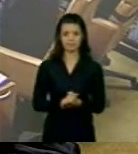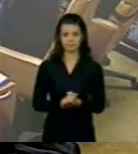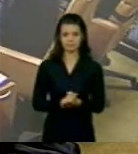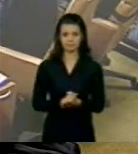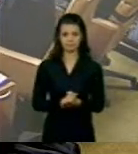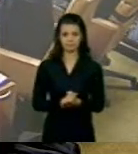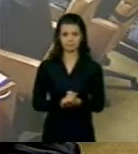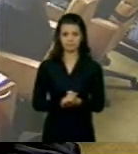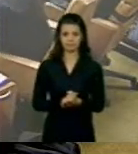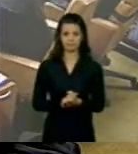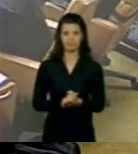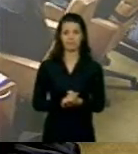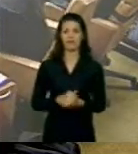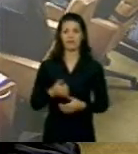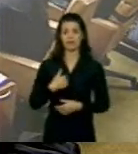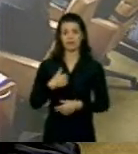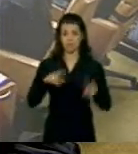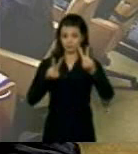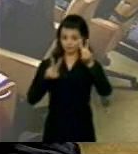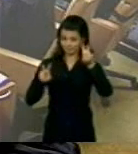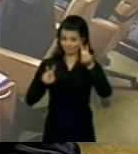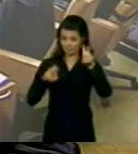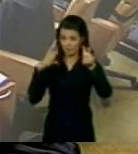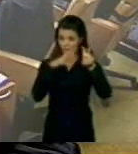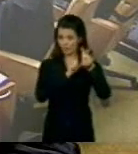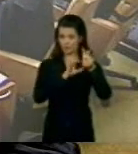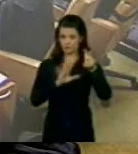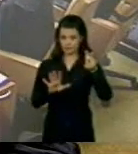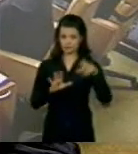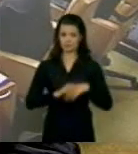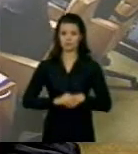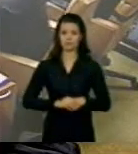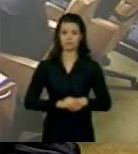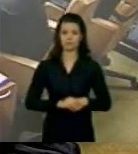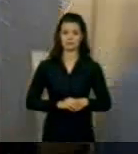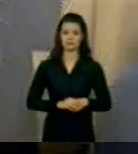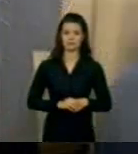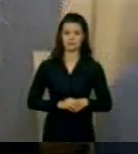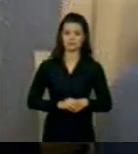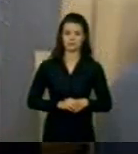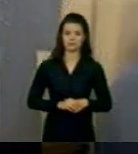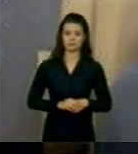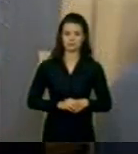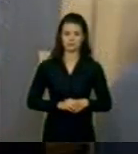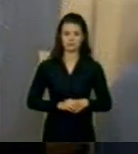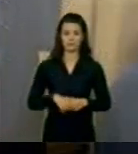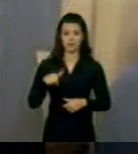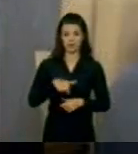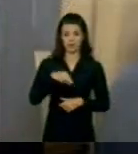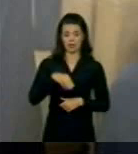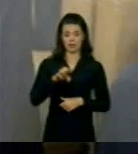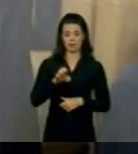Terminarei apenas com uma citação, se Vossa Excelência me permite, com muita brevidade. O aspecto dessa medida